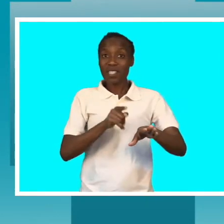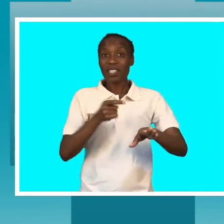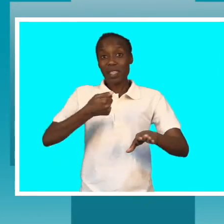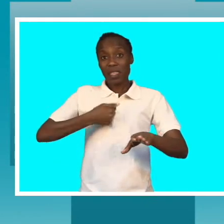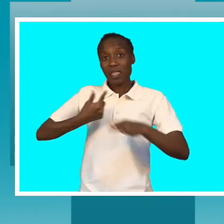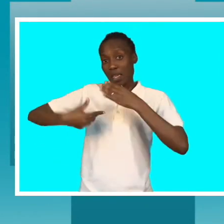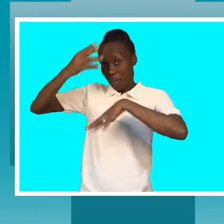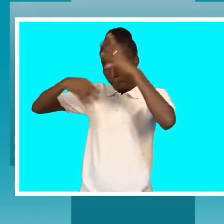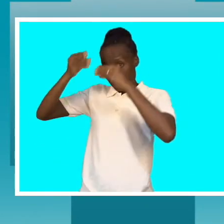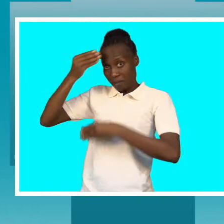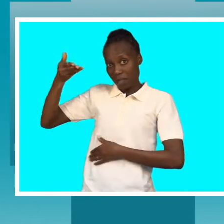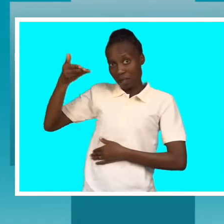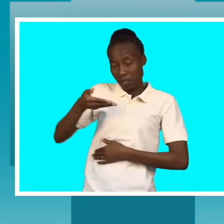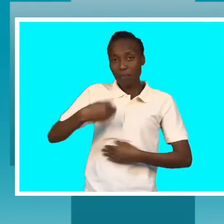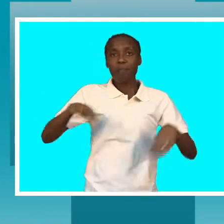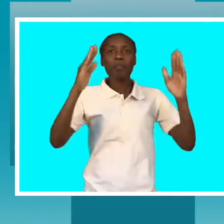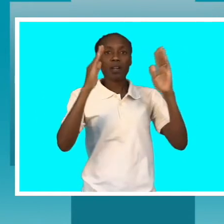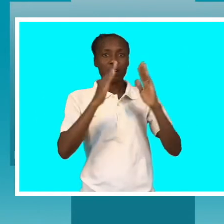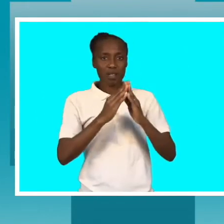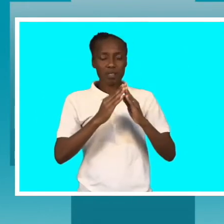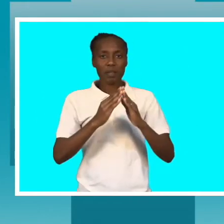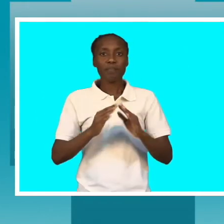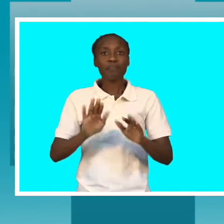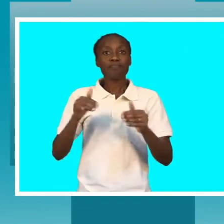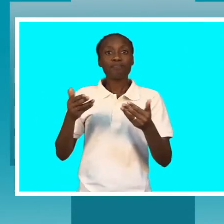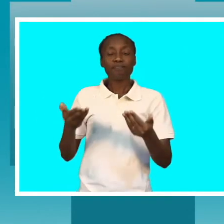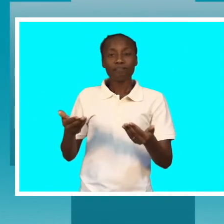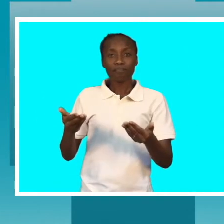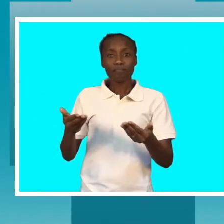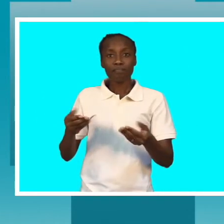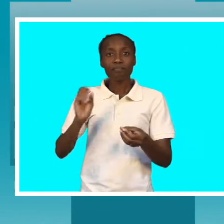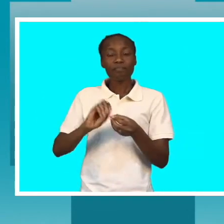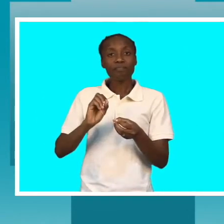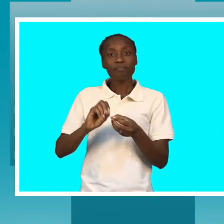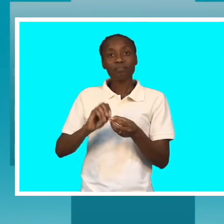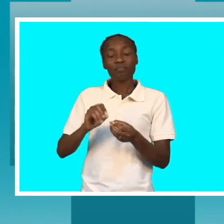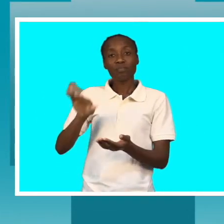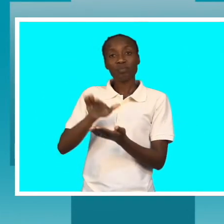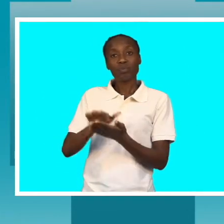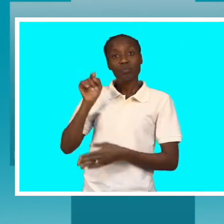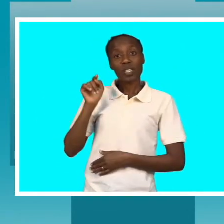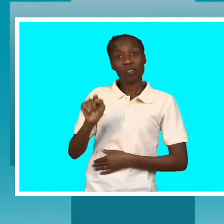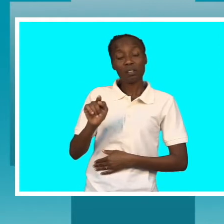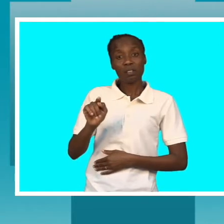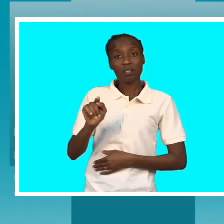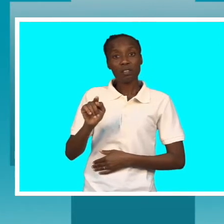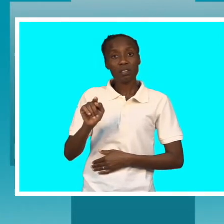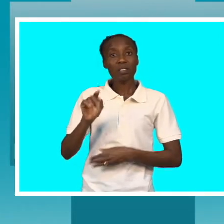Tem grandes áreas uma pasta de porque se estranha, com a